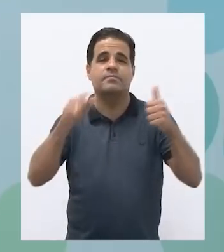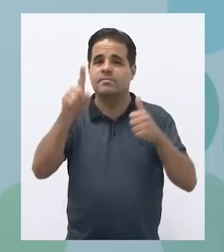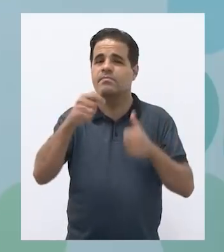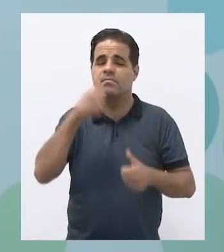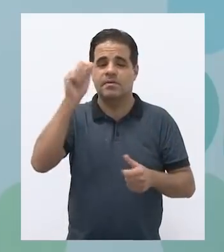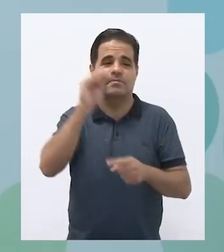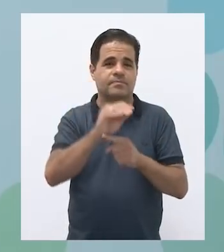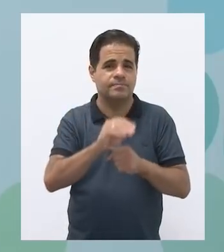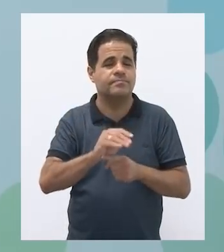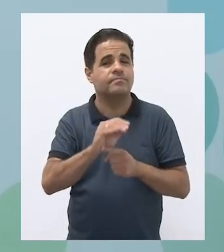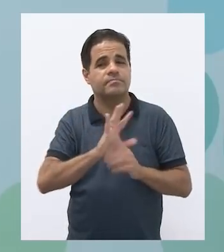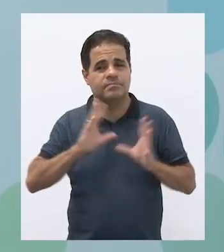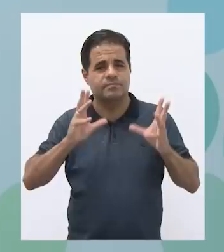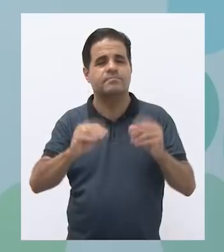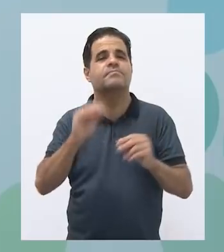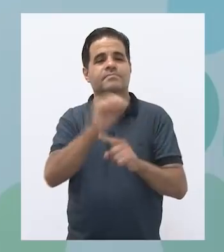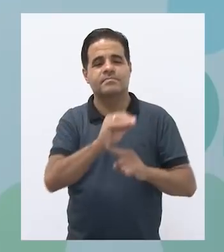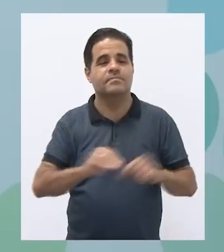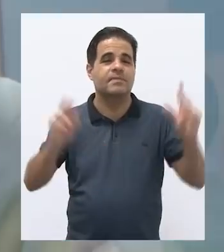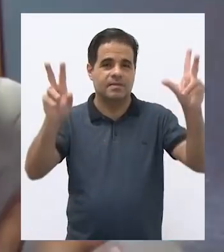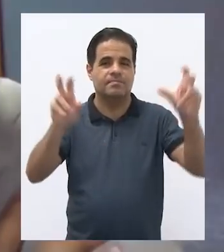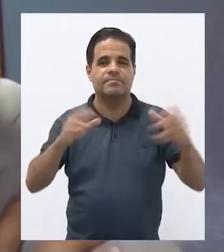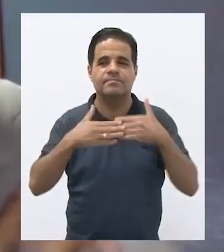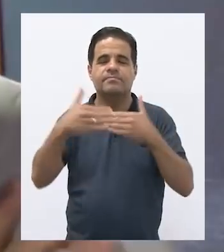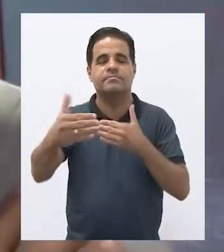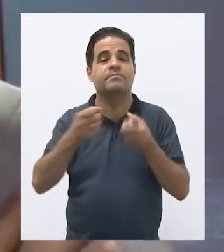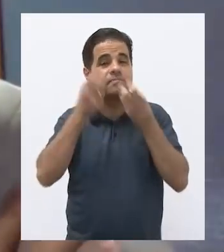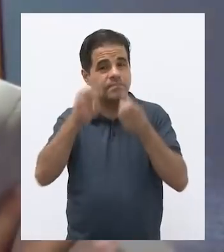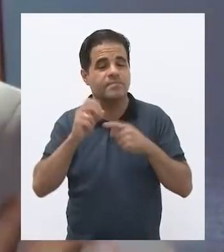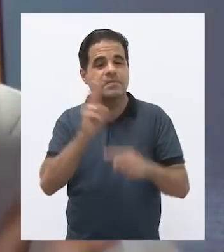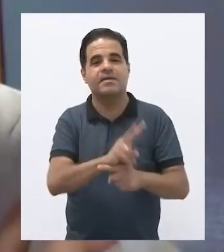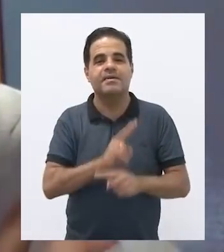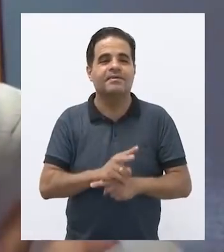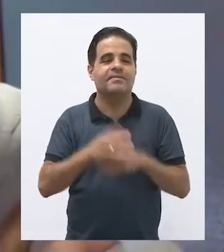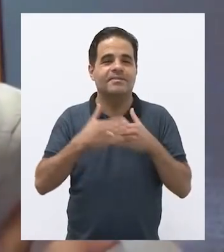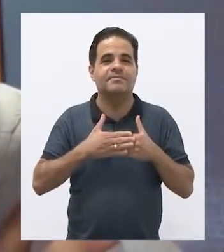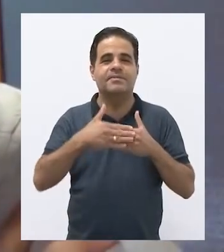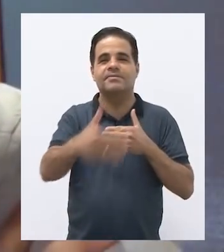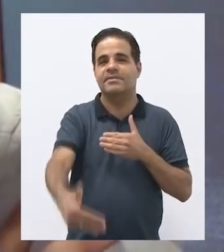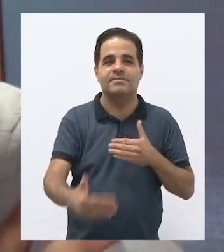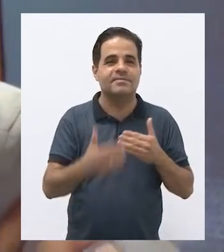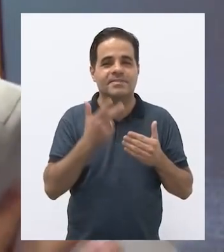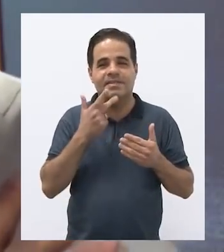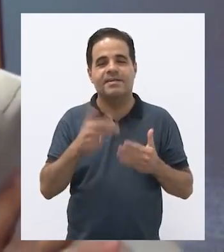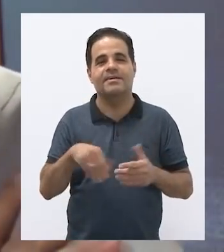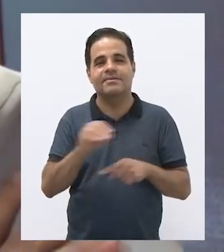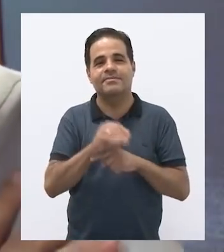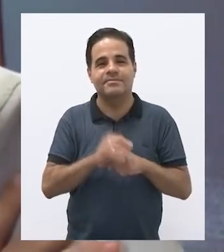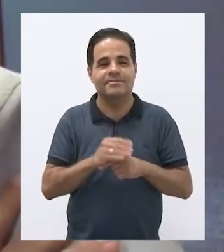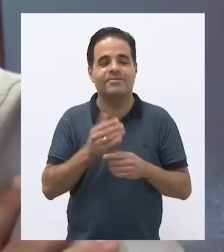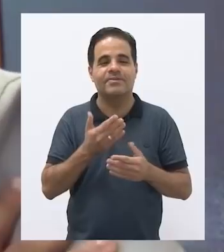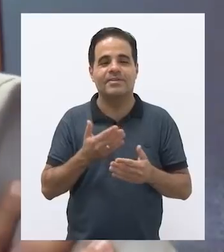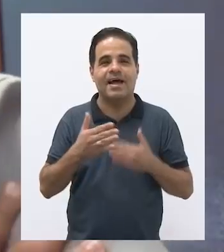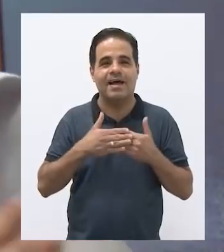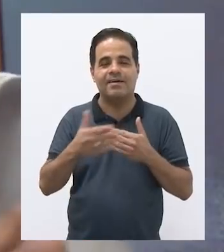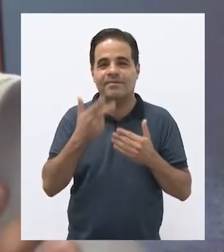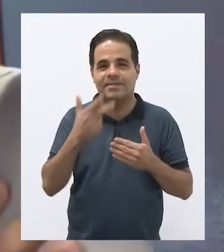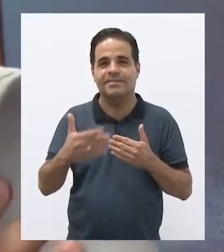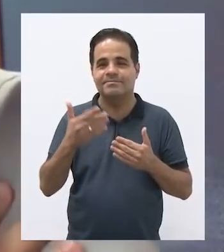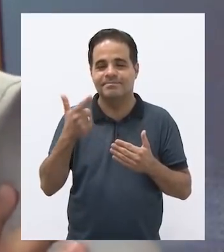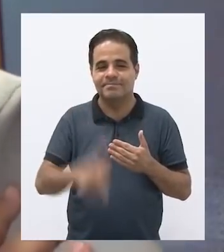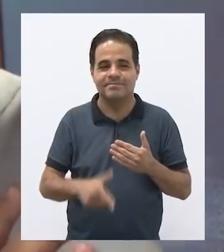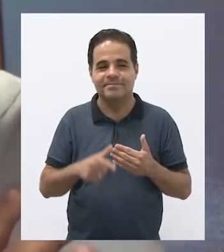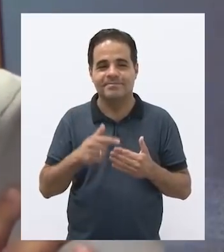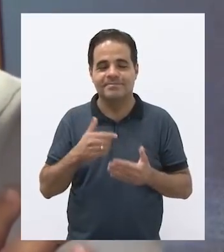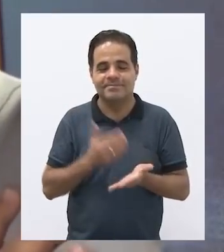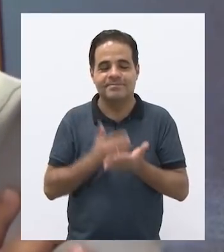tratar isso com a gente. Então, para essa de proteção de dados, a gente reserva umas 6 horas do dia. Traz o Marcos aqui